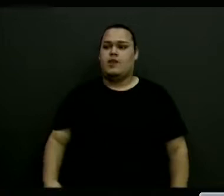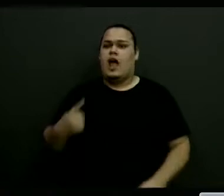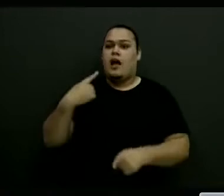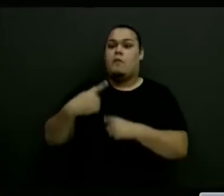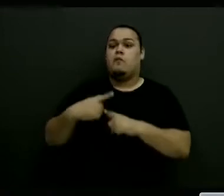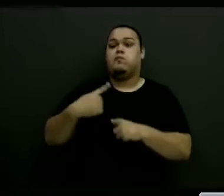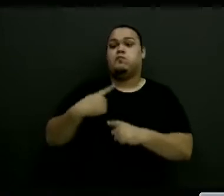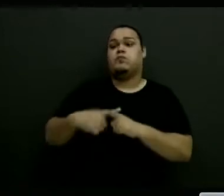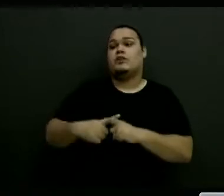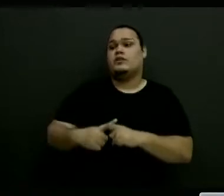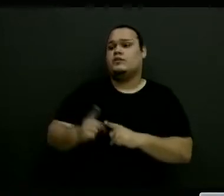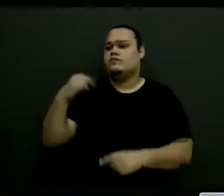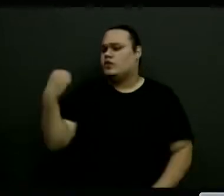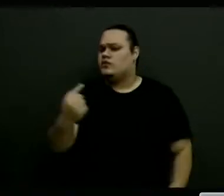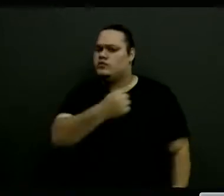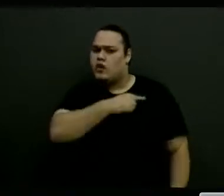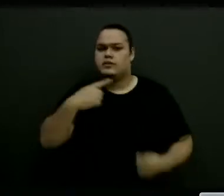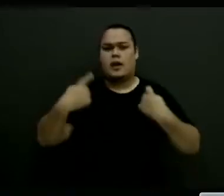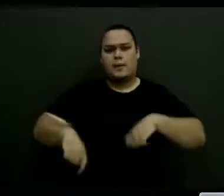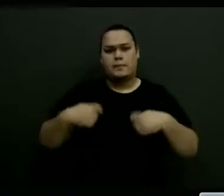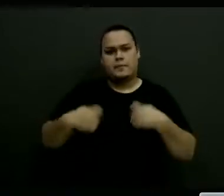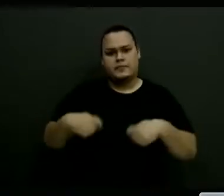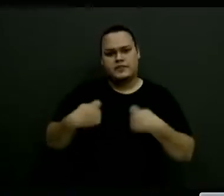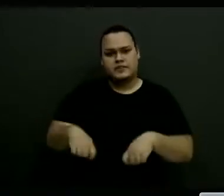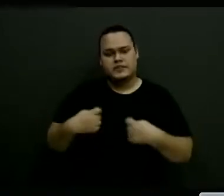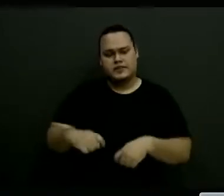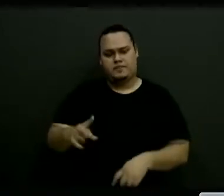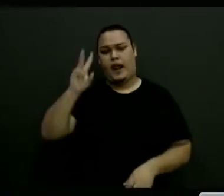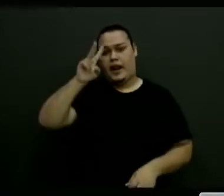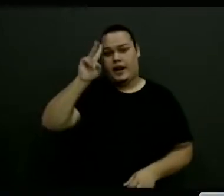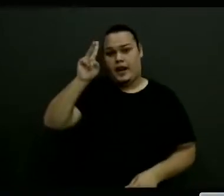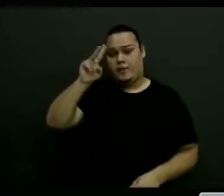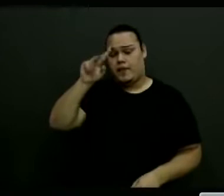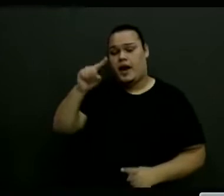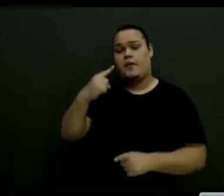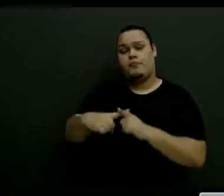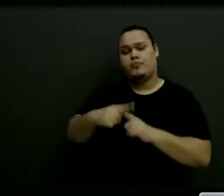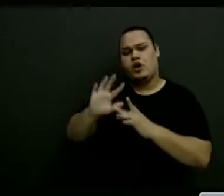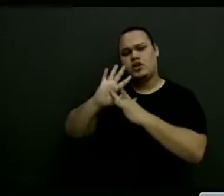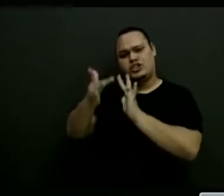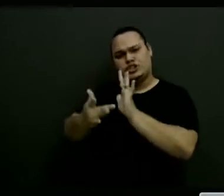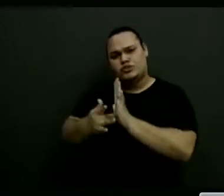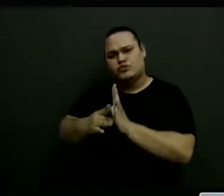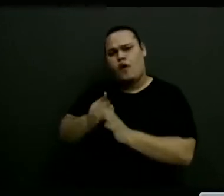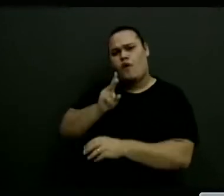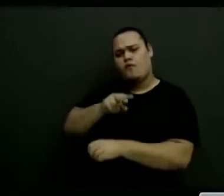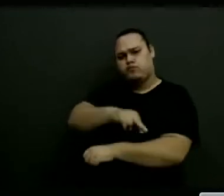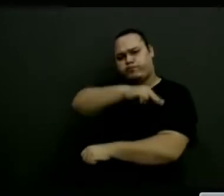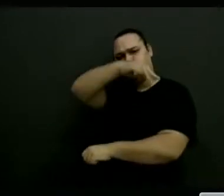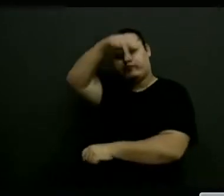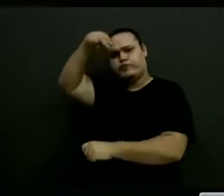dia, depois de orar toda a noite, chamou aos seus discípulos e escolheu a 12 deles.